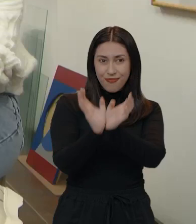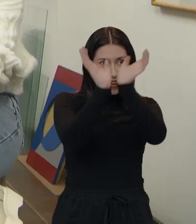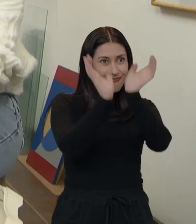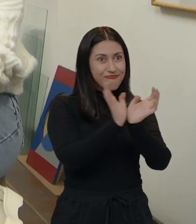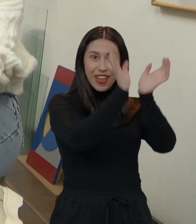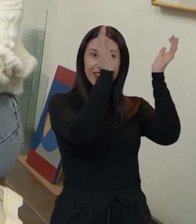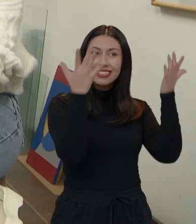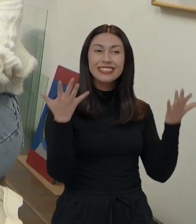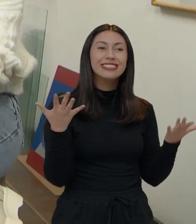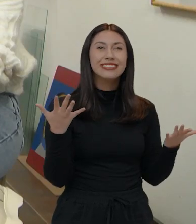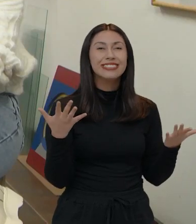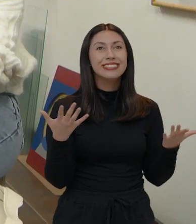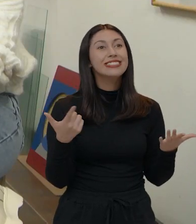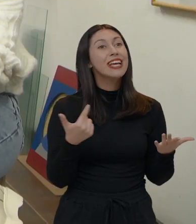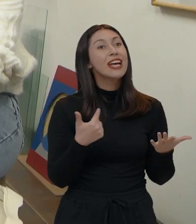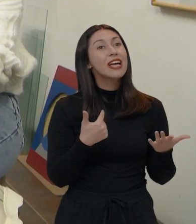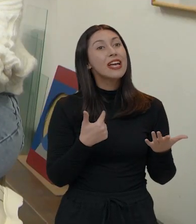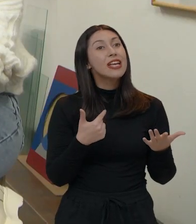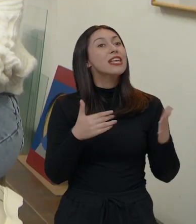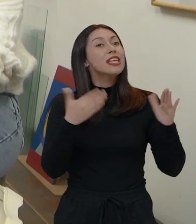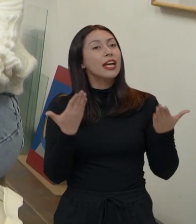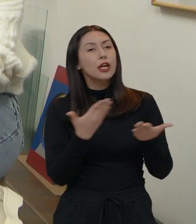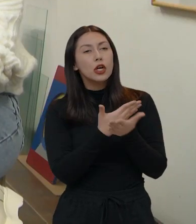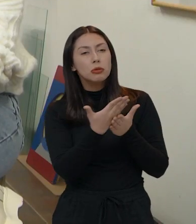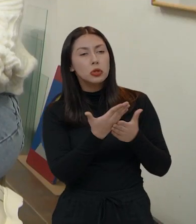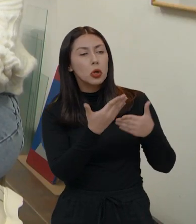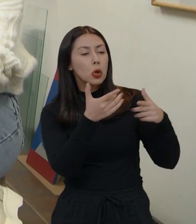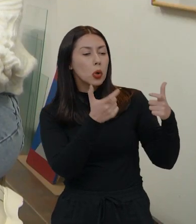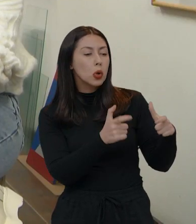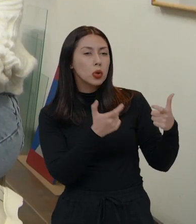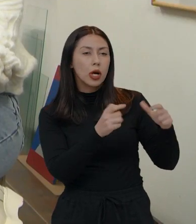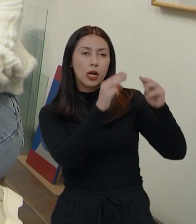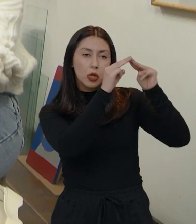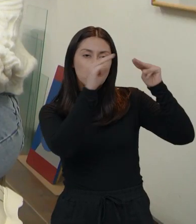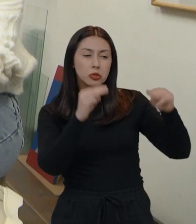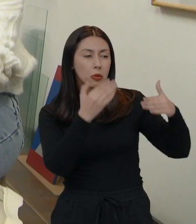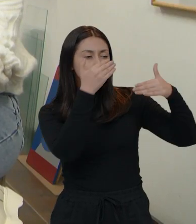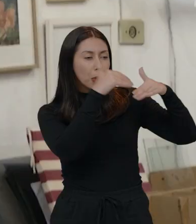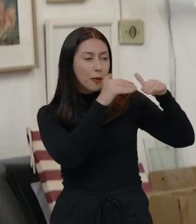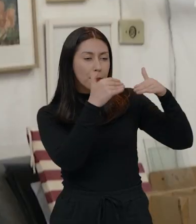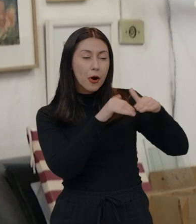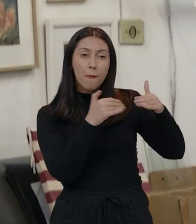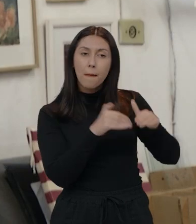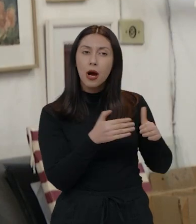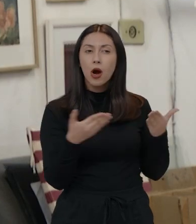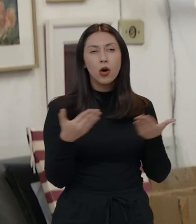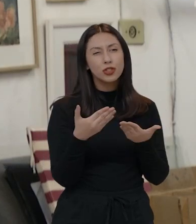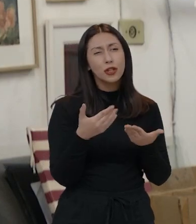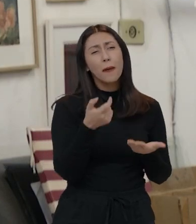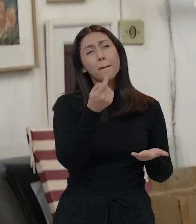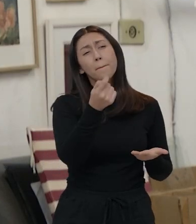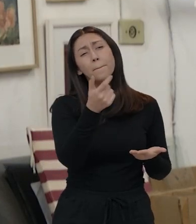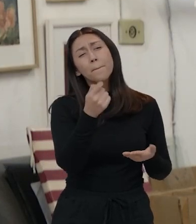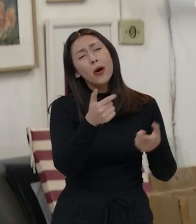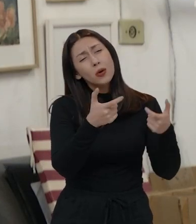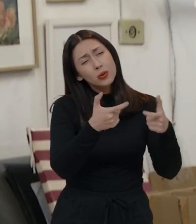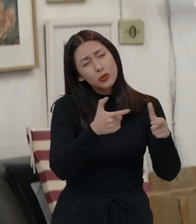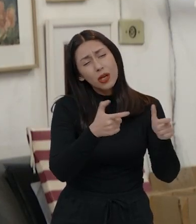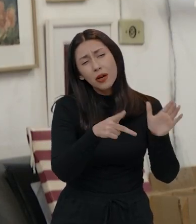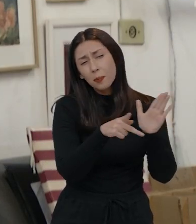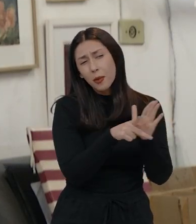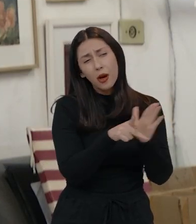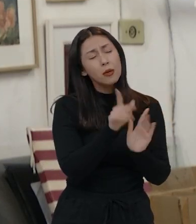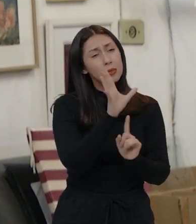né? Então a gente passa a pertencer ao acervo do museu, né? Hoje em dia são raros os salões de